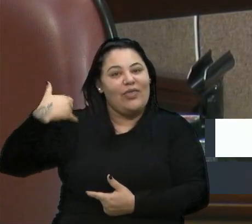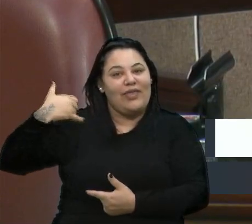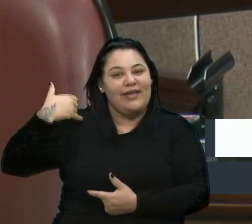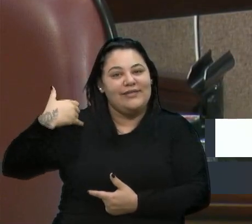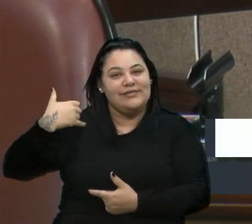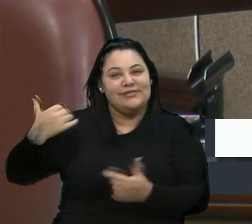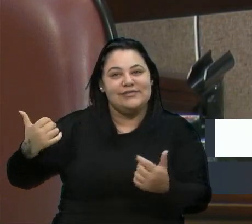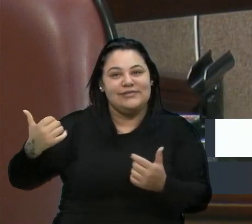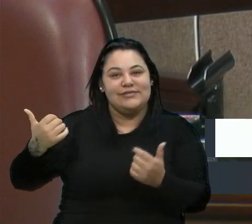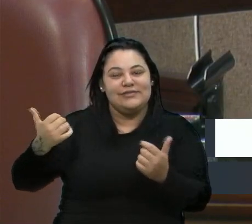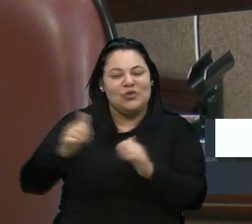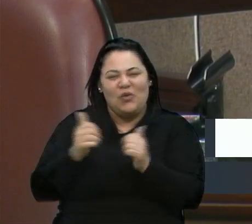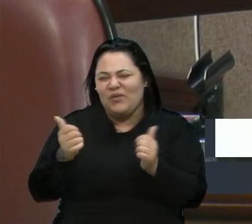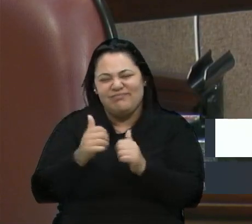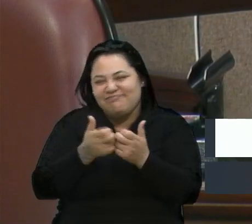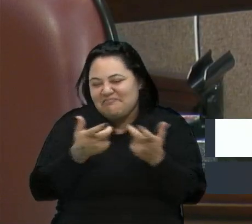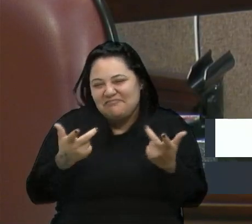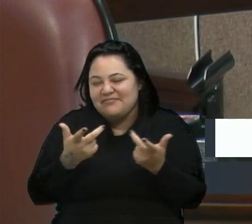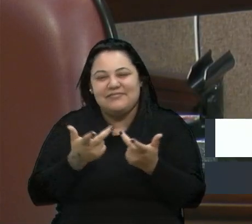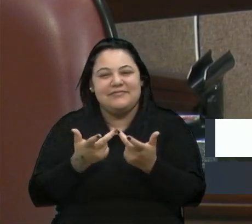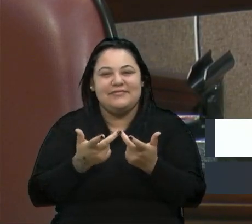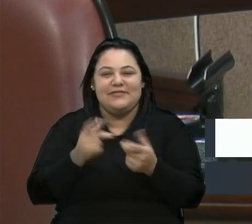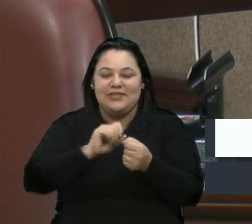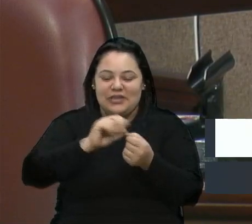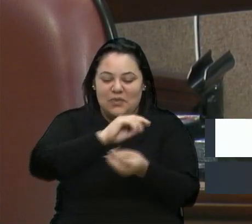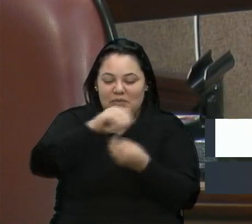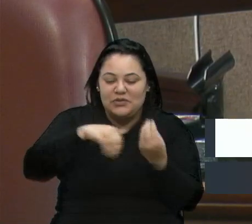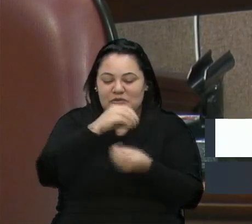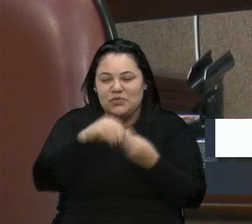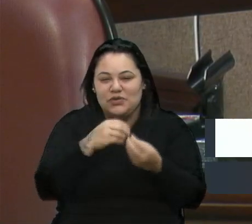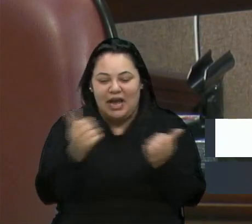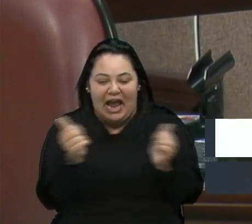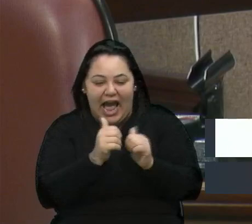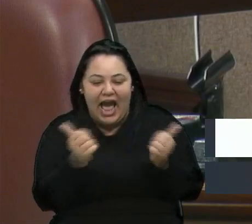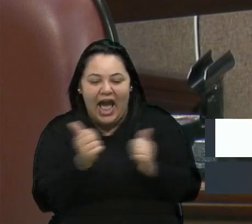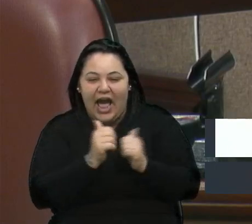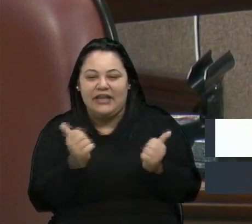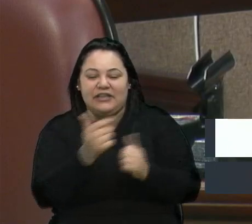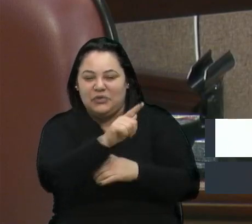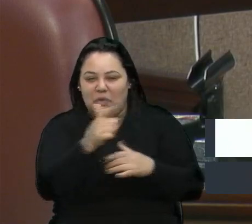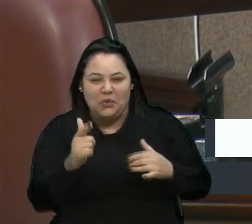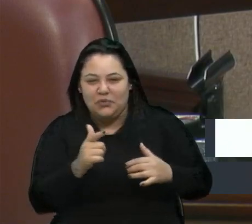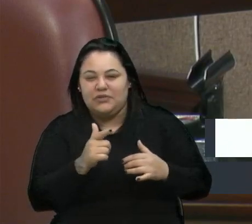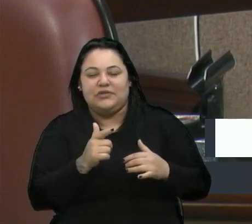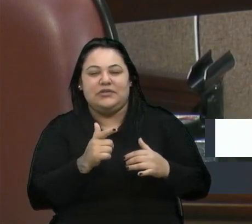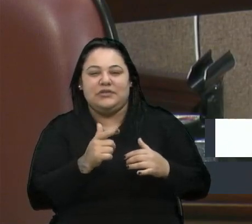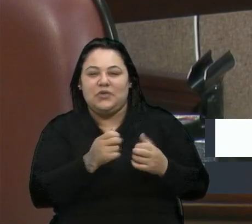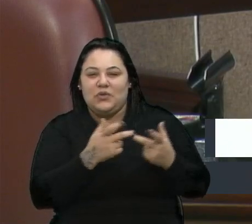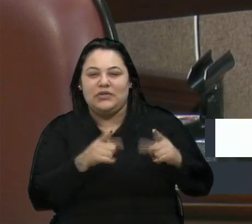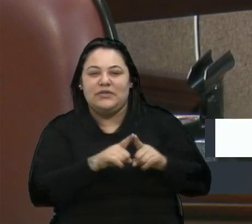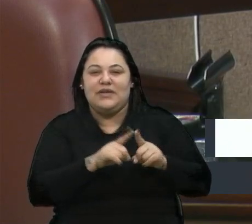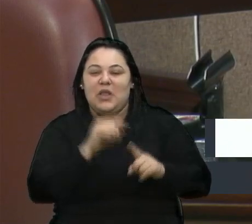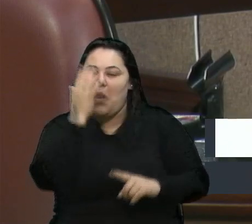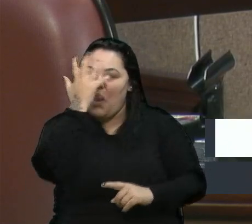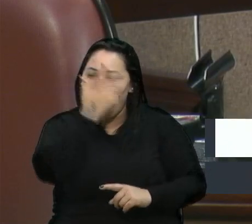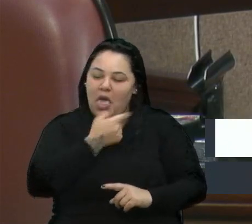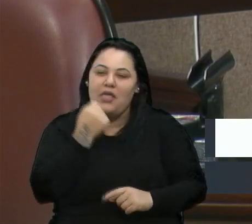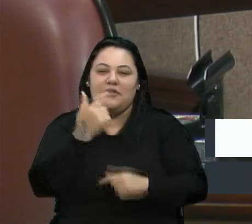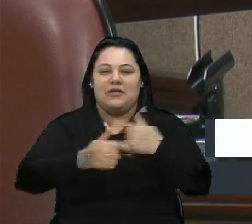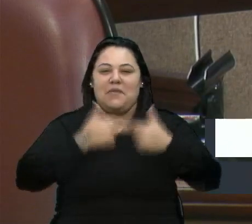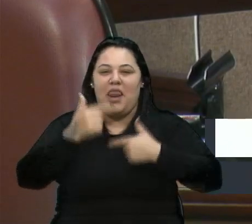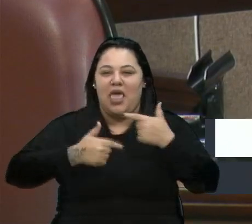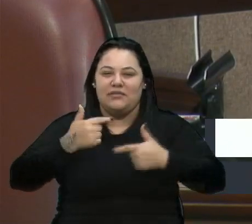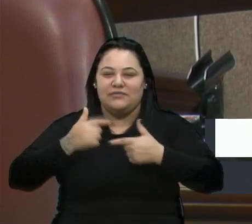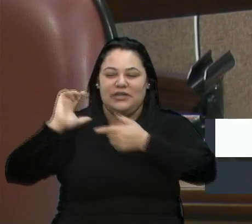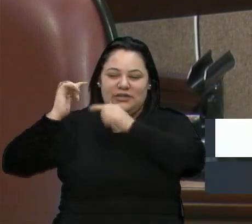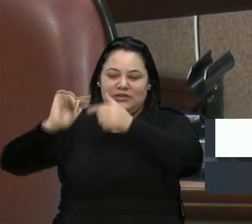o bandoneon, né, fazendo esse misto com a gaita também. Então, olha, um belíssimo trabalho de resgate cultural e de